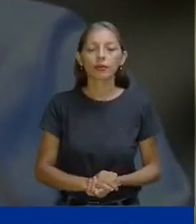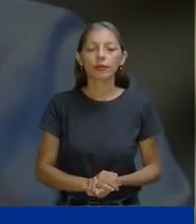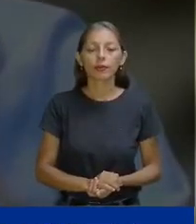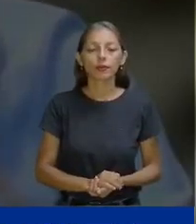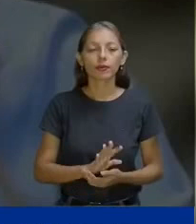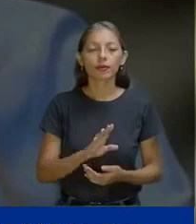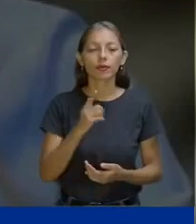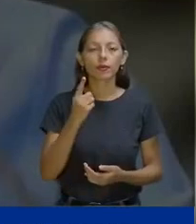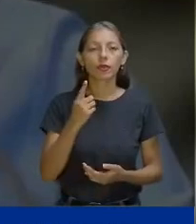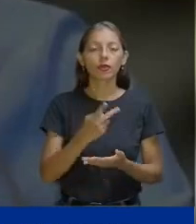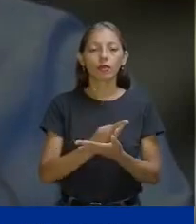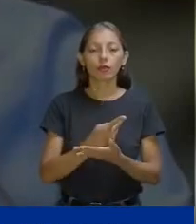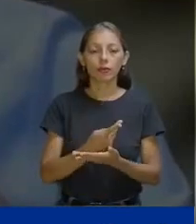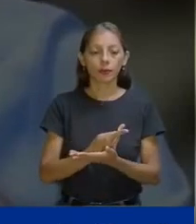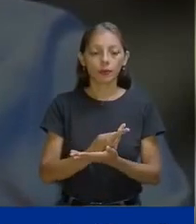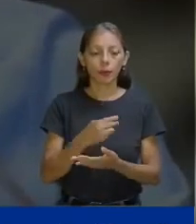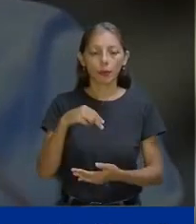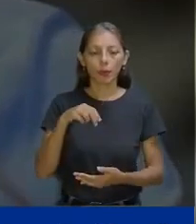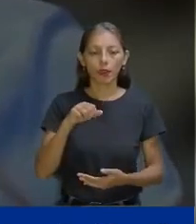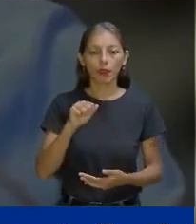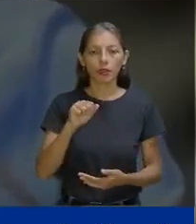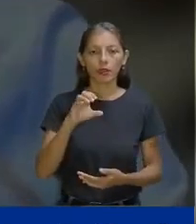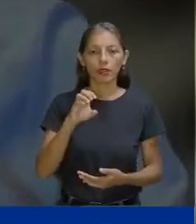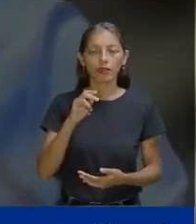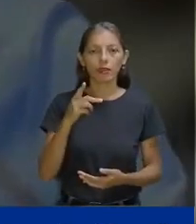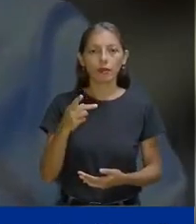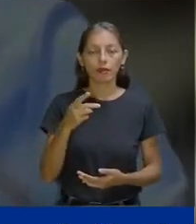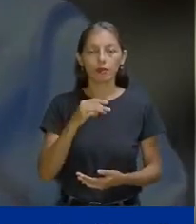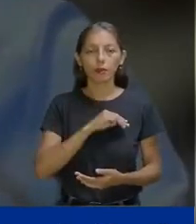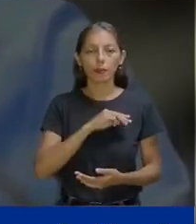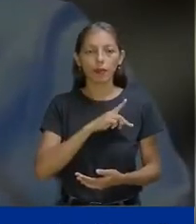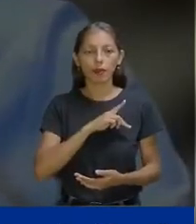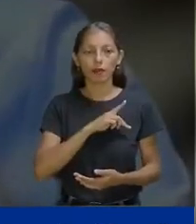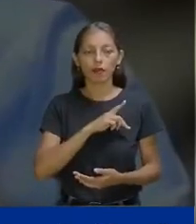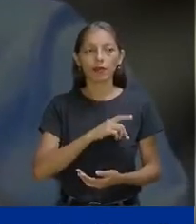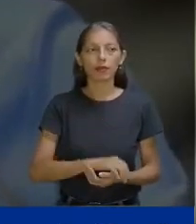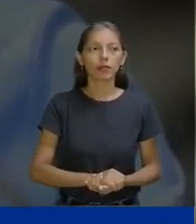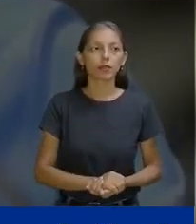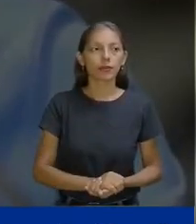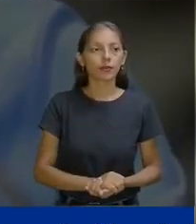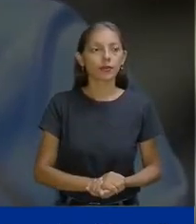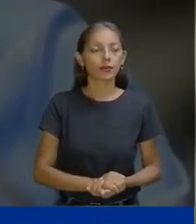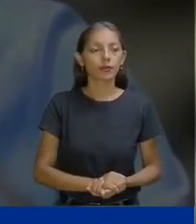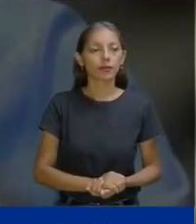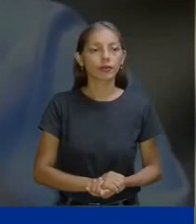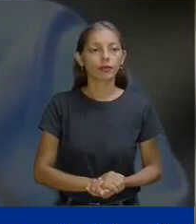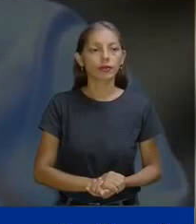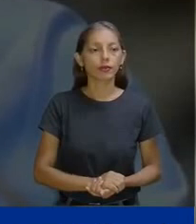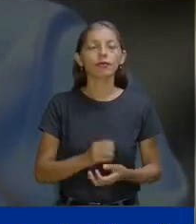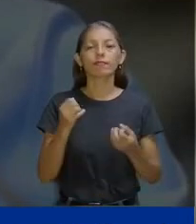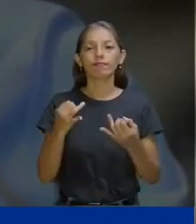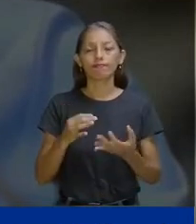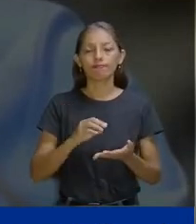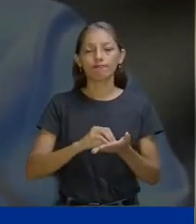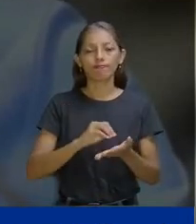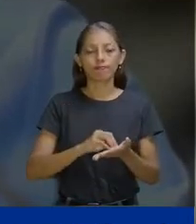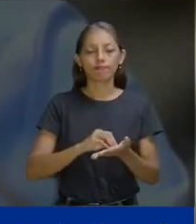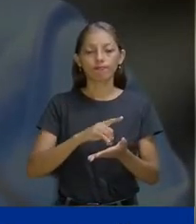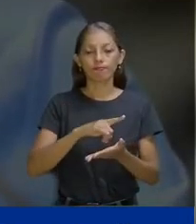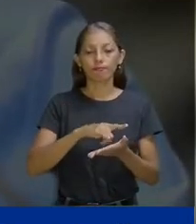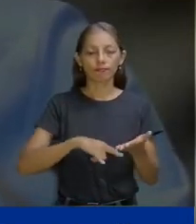foi apontada pelo NACEP e pelo MP relativa à ausência de comprovação por meio de documento